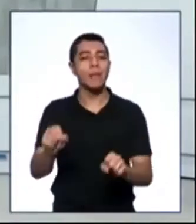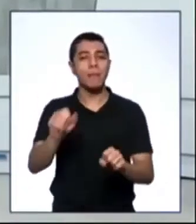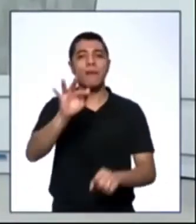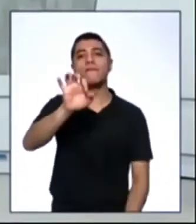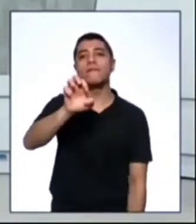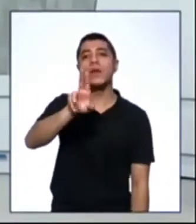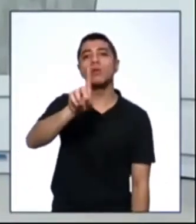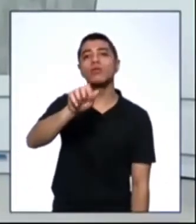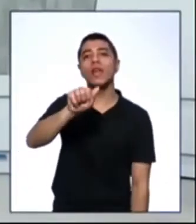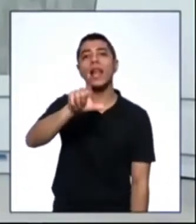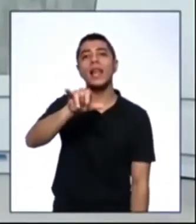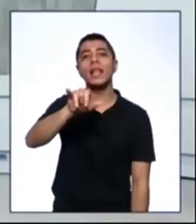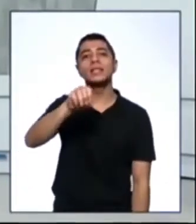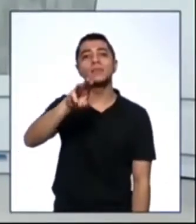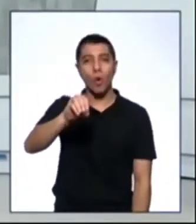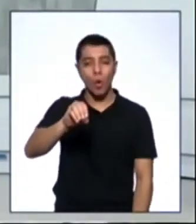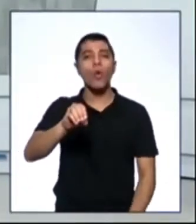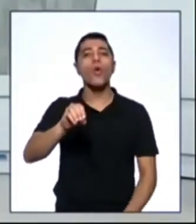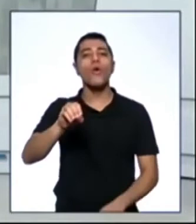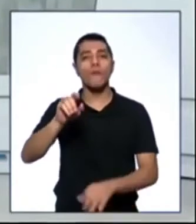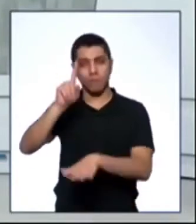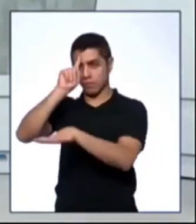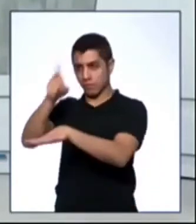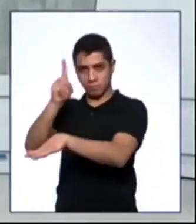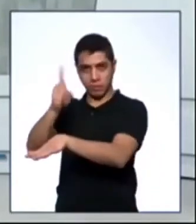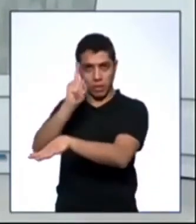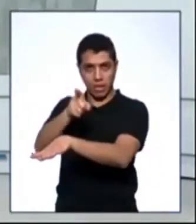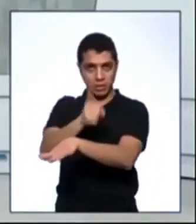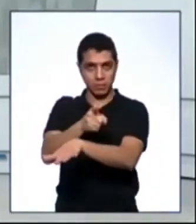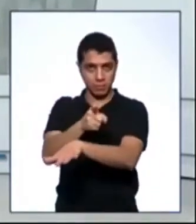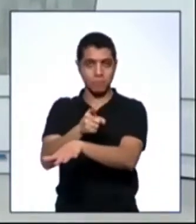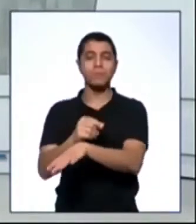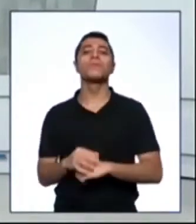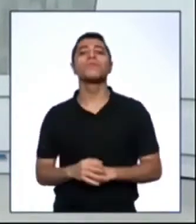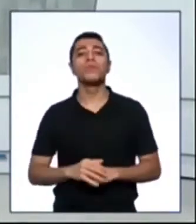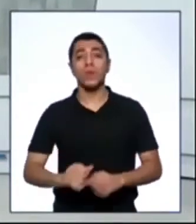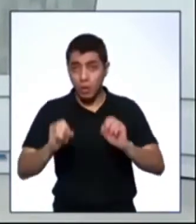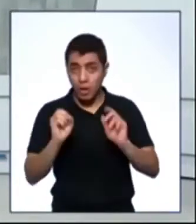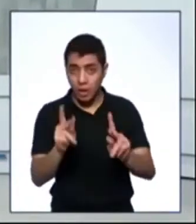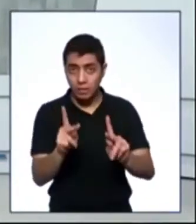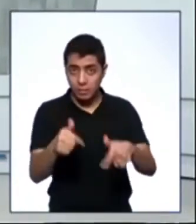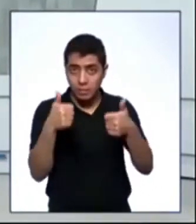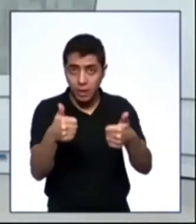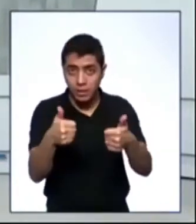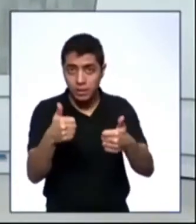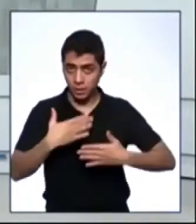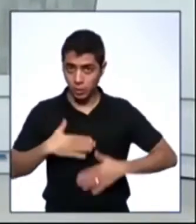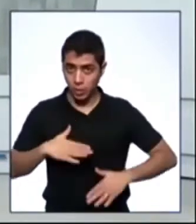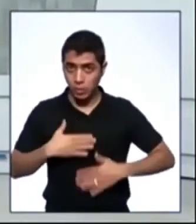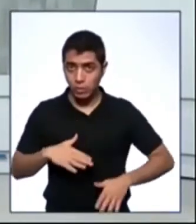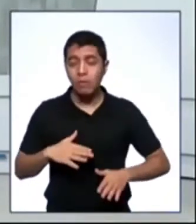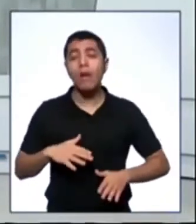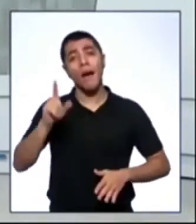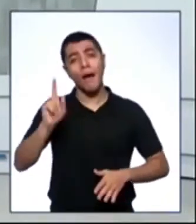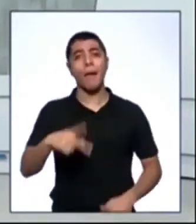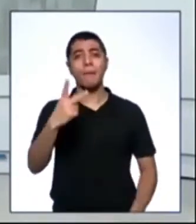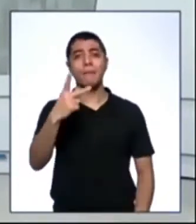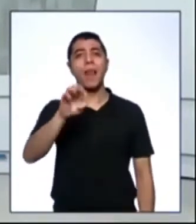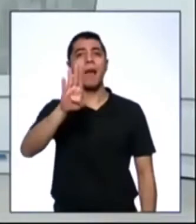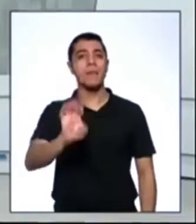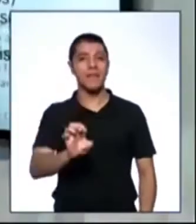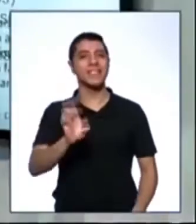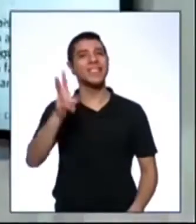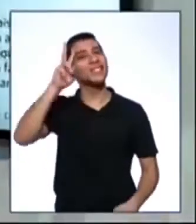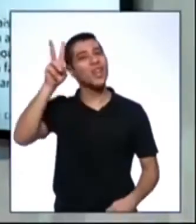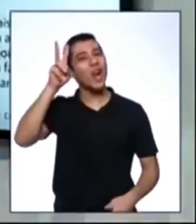uma plebe romana que vai para o campo. Beleza? Tudo bem? Tranquilo? Esse é o caminho da plebe ao longo da história romana. Vamos